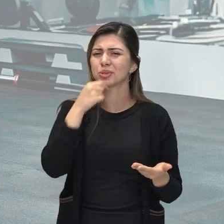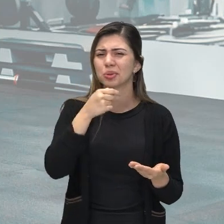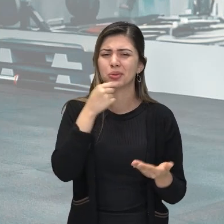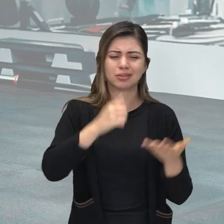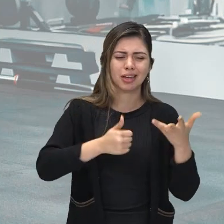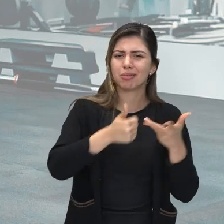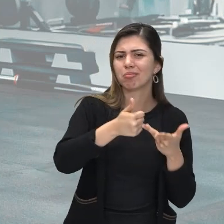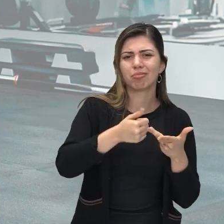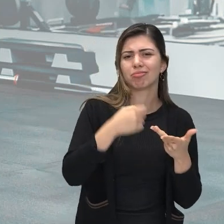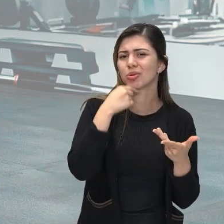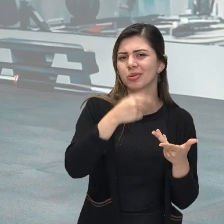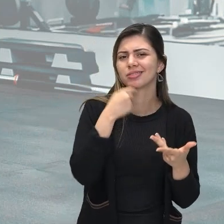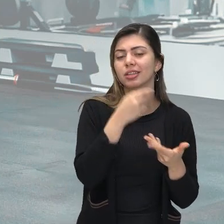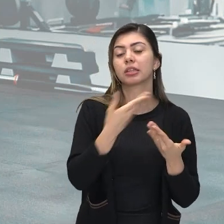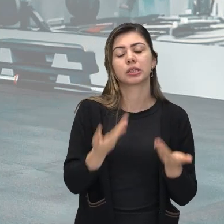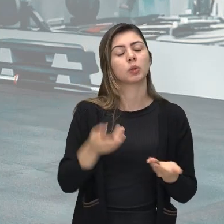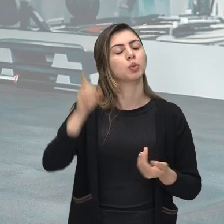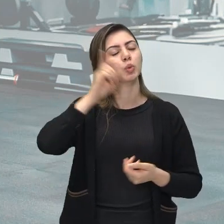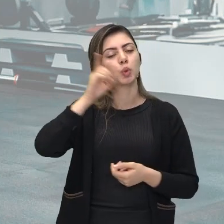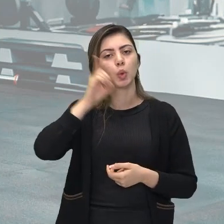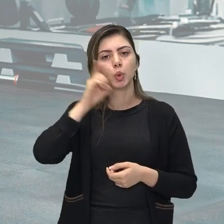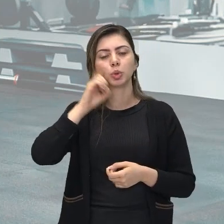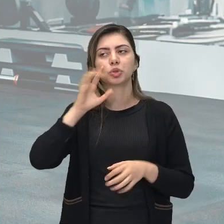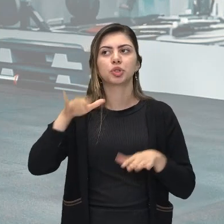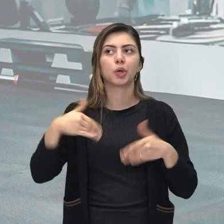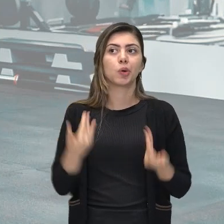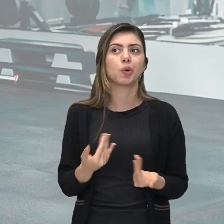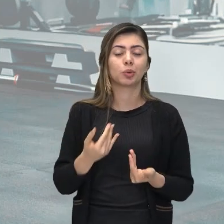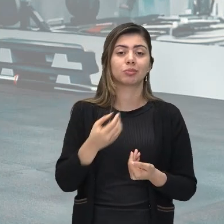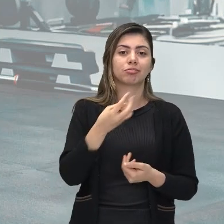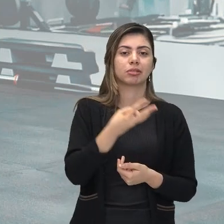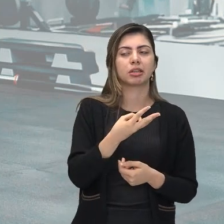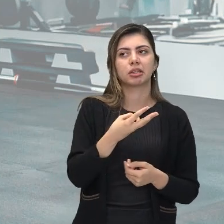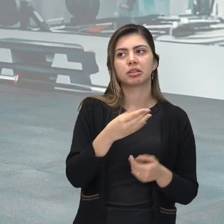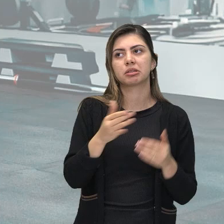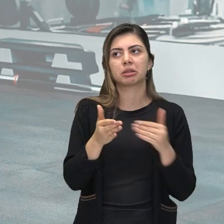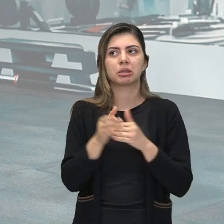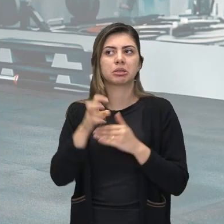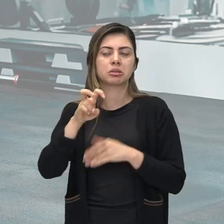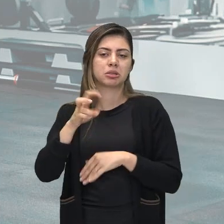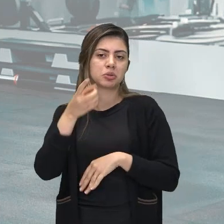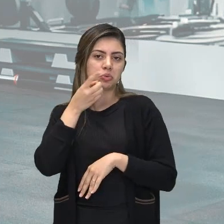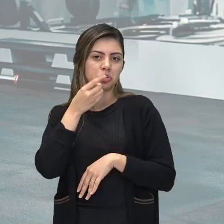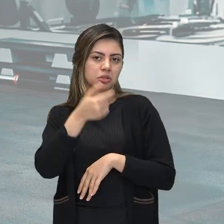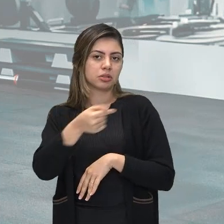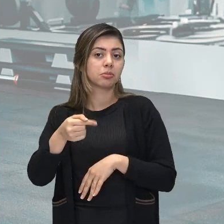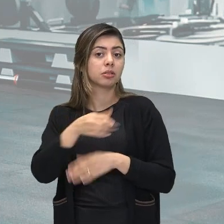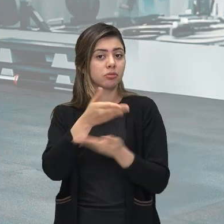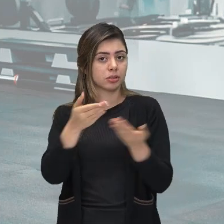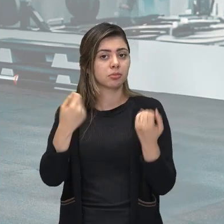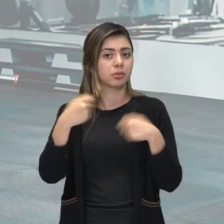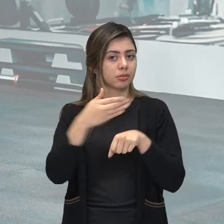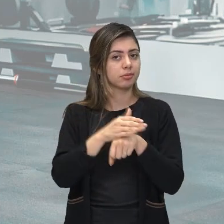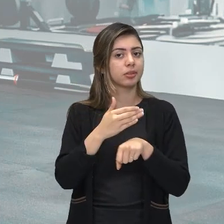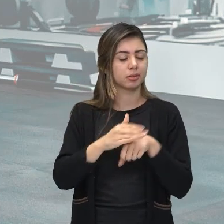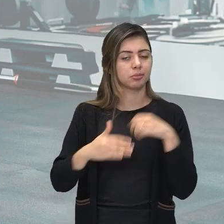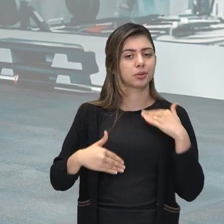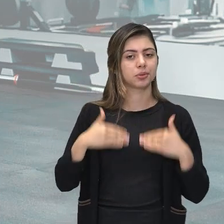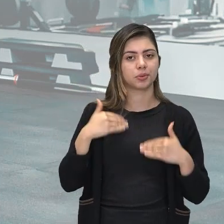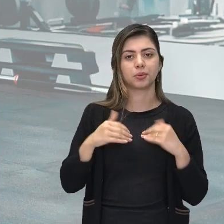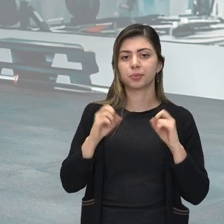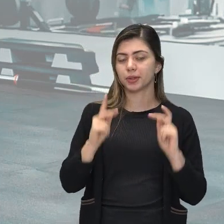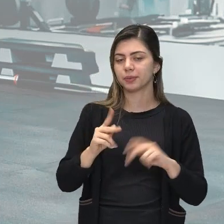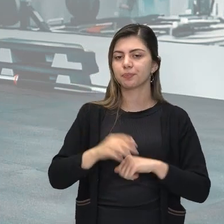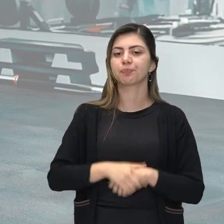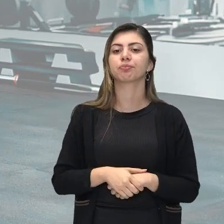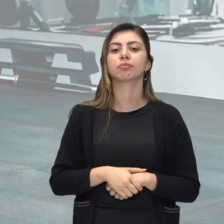satisfatório. Então, todos os dias, ou pelo menos de 3 a 5 dias na semana, fazendo exercício exercícios físicos, você vai ter resultados ótimos.